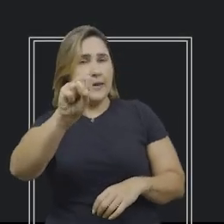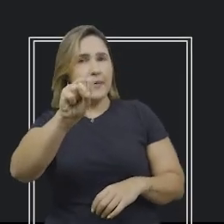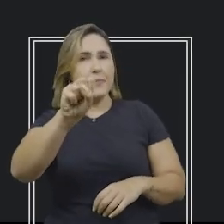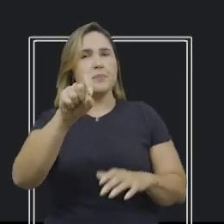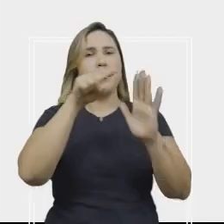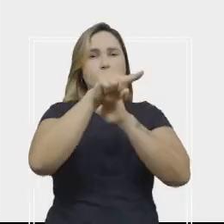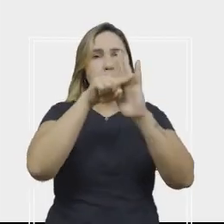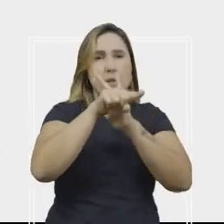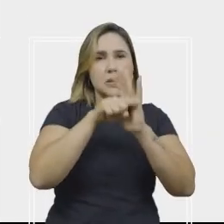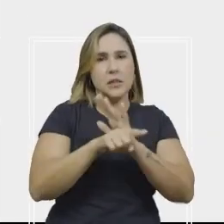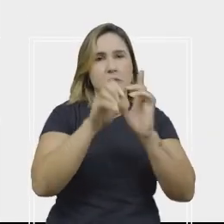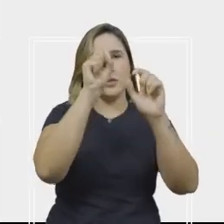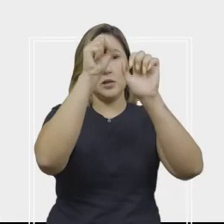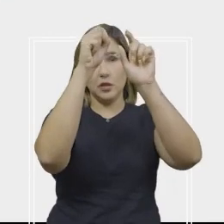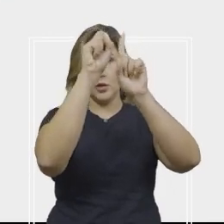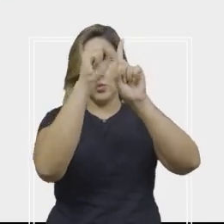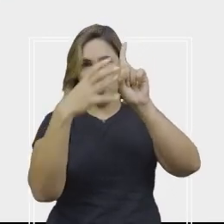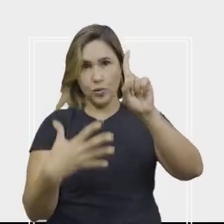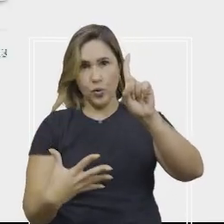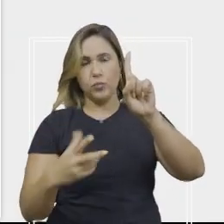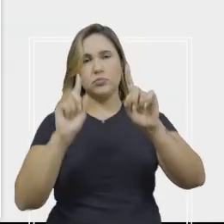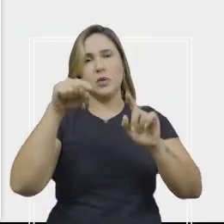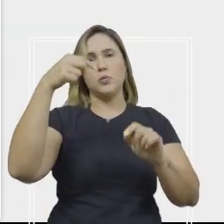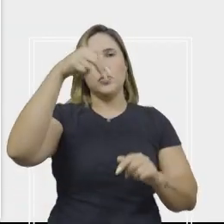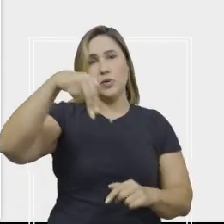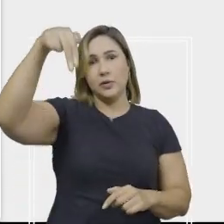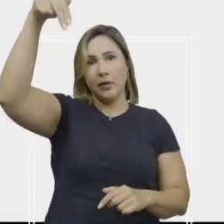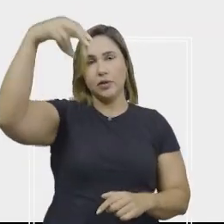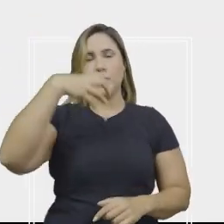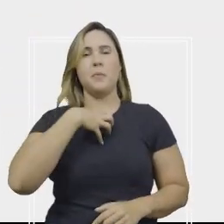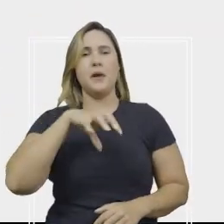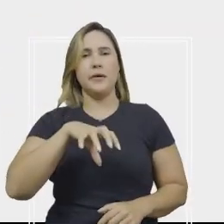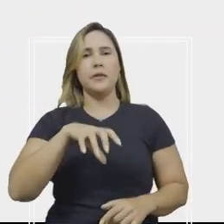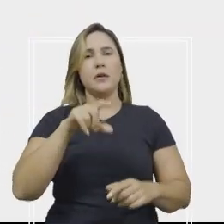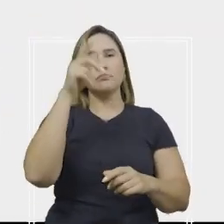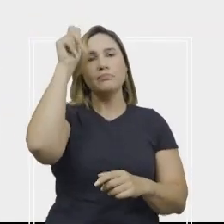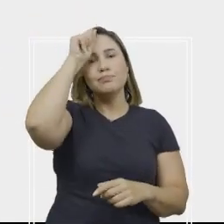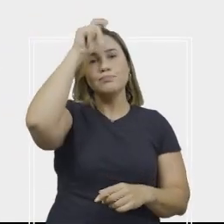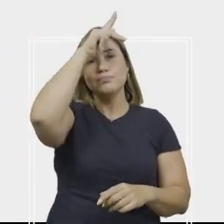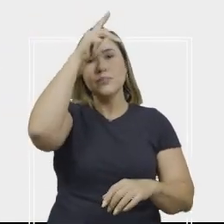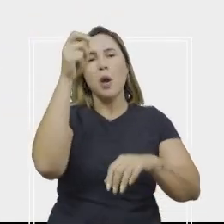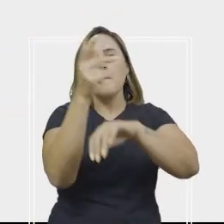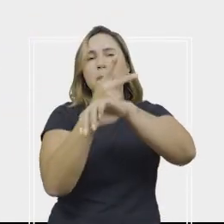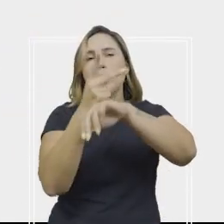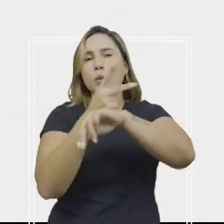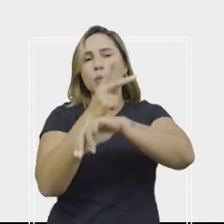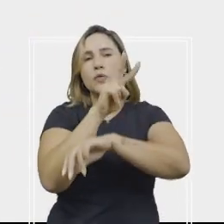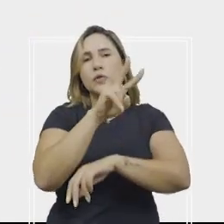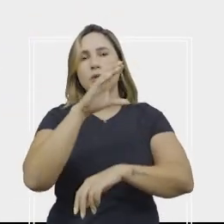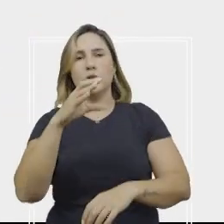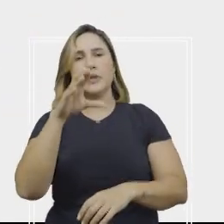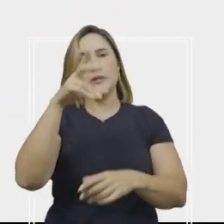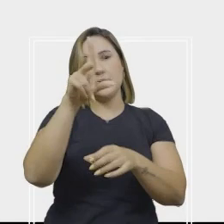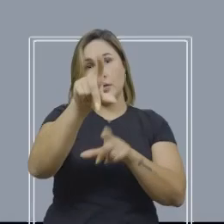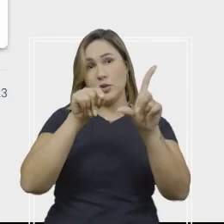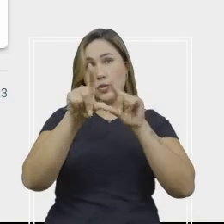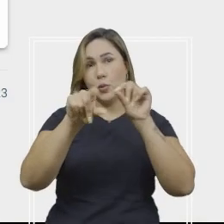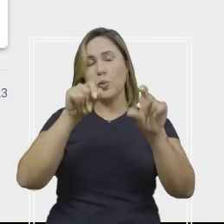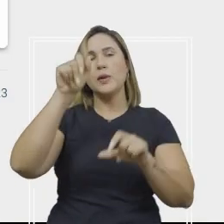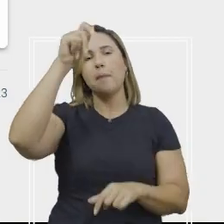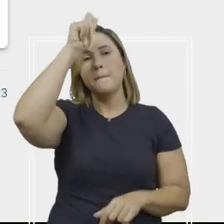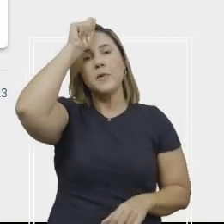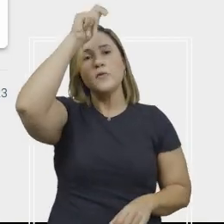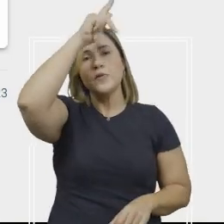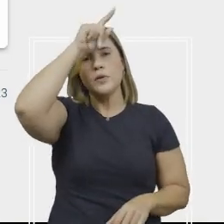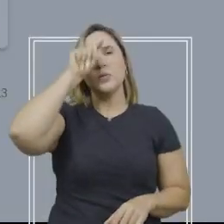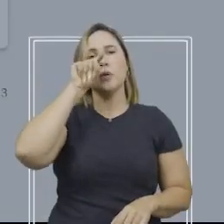Candidatos no Google. Vá em Nordeste, Bahia, Candidaturas, procure por Vitória da Conquista. Selecione o cargo prefeito e